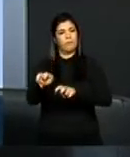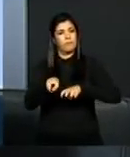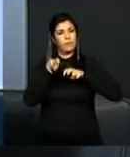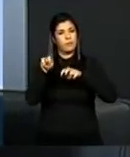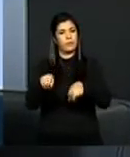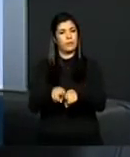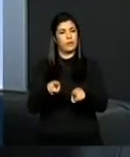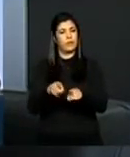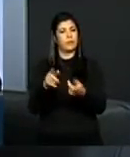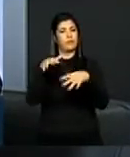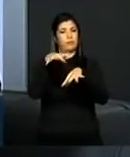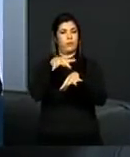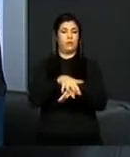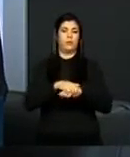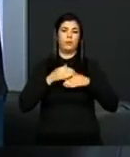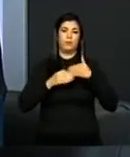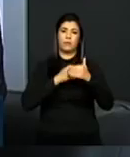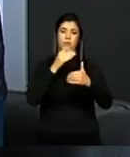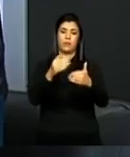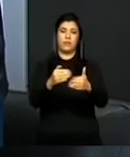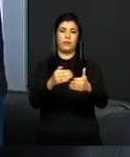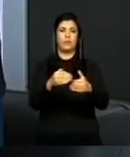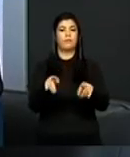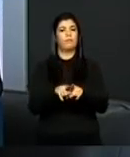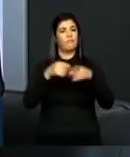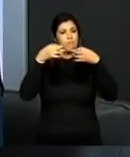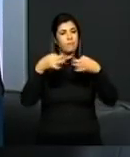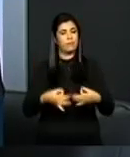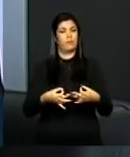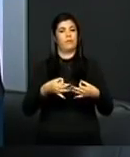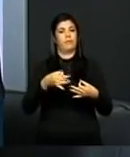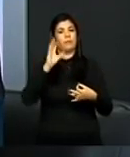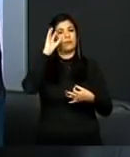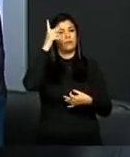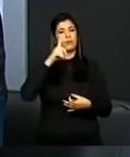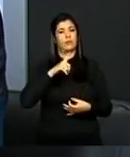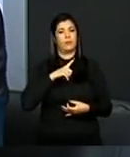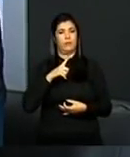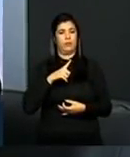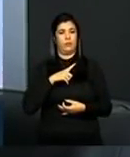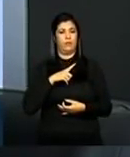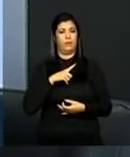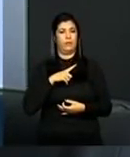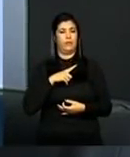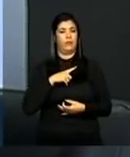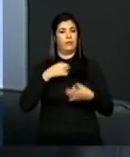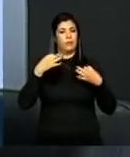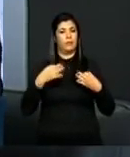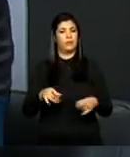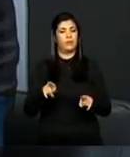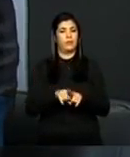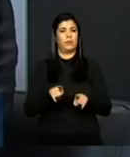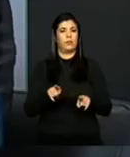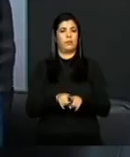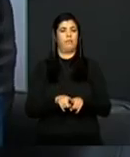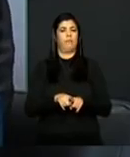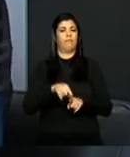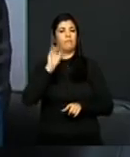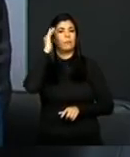inserir nesse processo. Então, acho que nós também acertamos muito, né? E tivemos a sorte de contar com